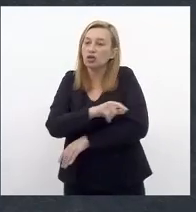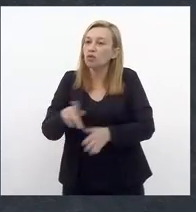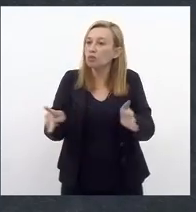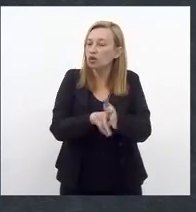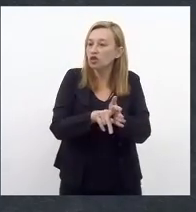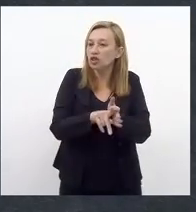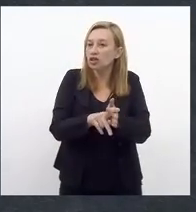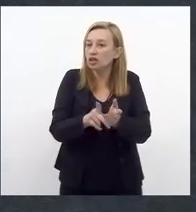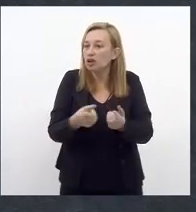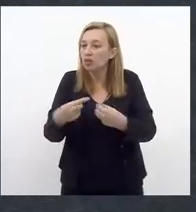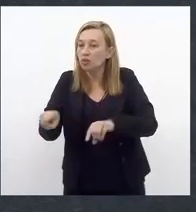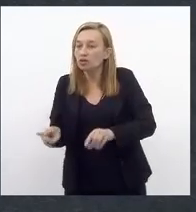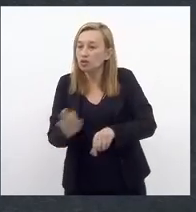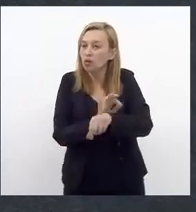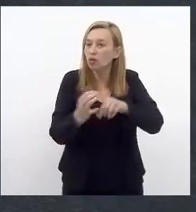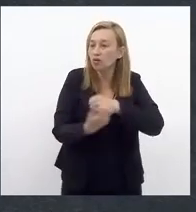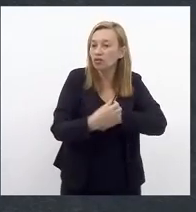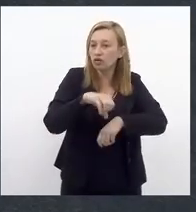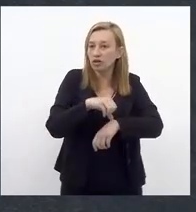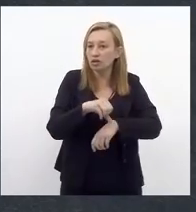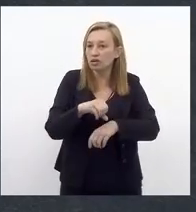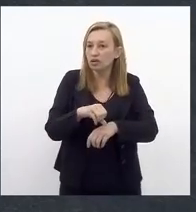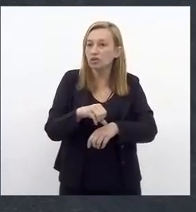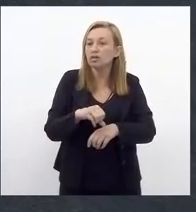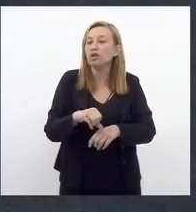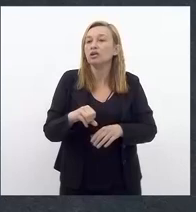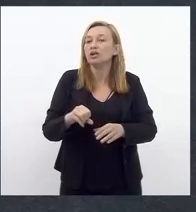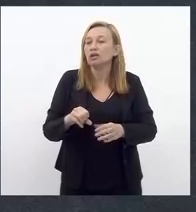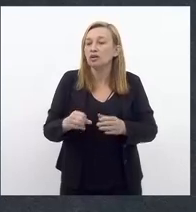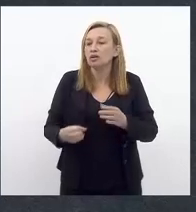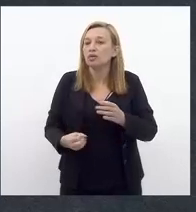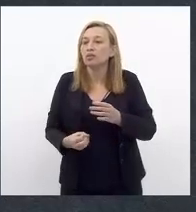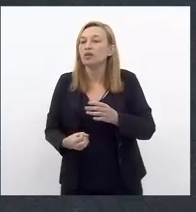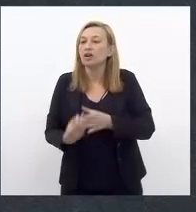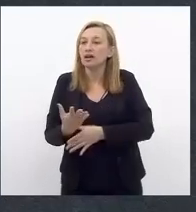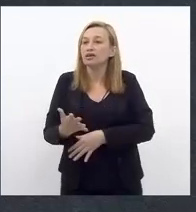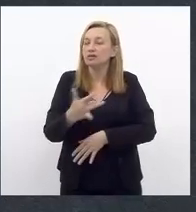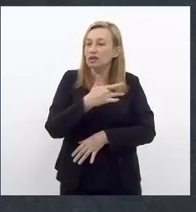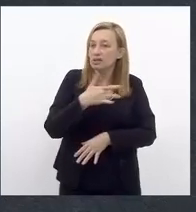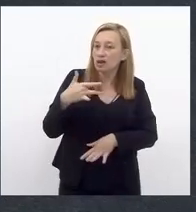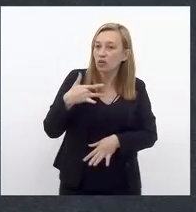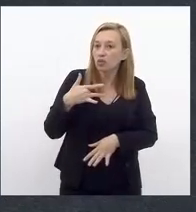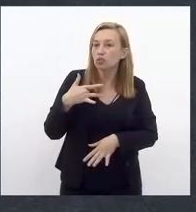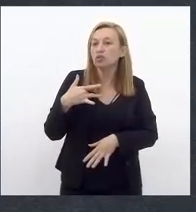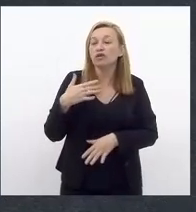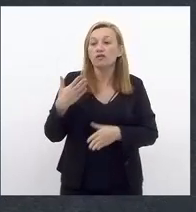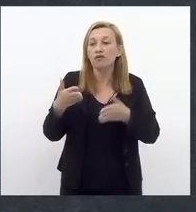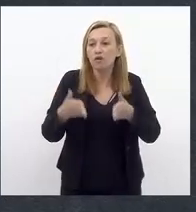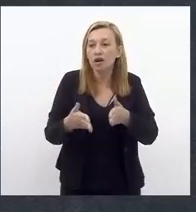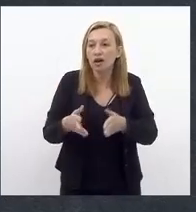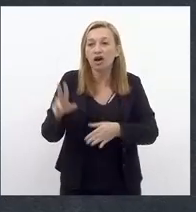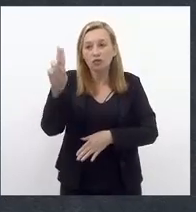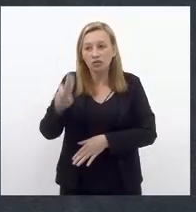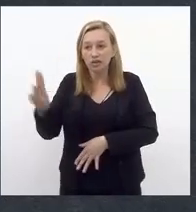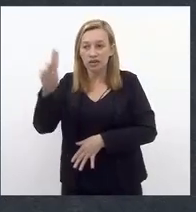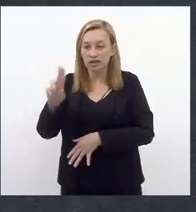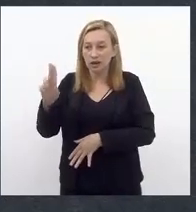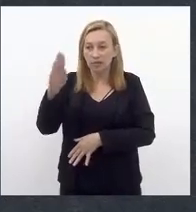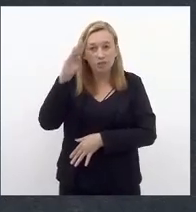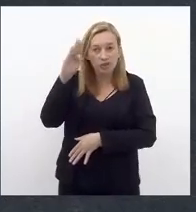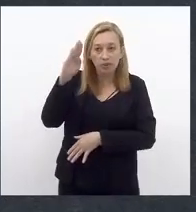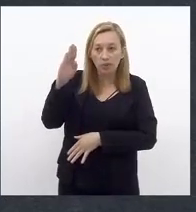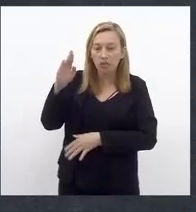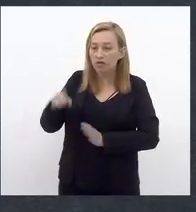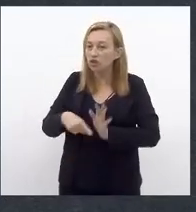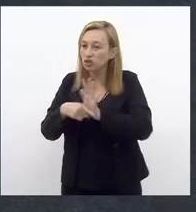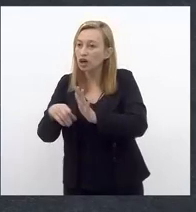com combate à convite que tem a ver com a construção do complexo industrial da Saúde porque trata-se do biotério Central da Universidade que vai ser ver